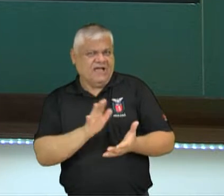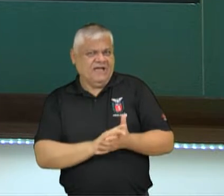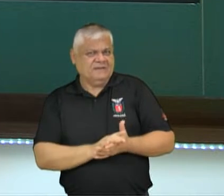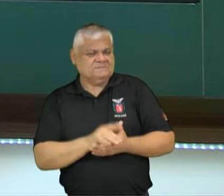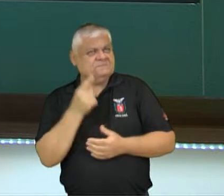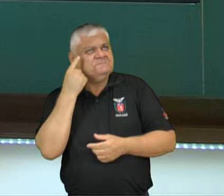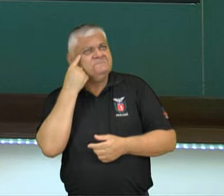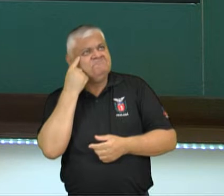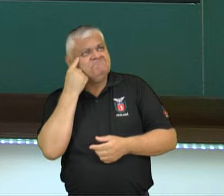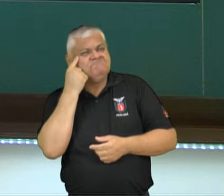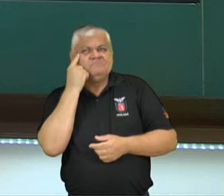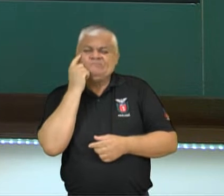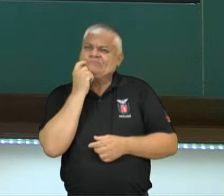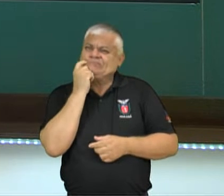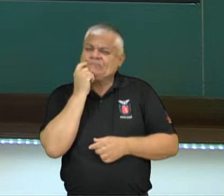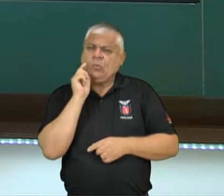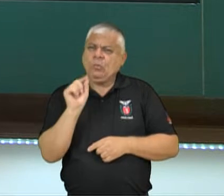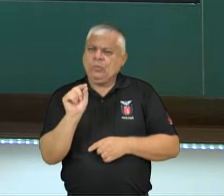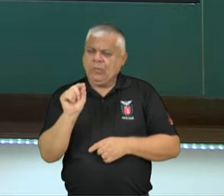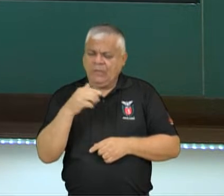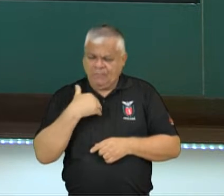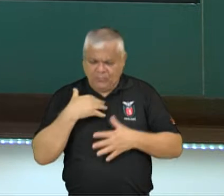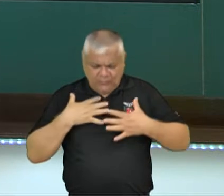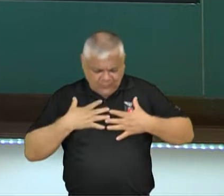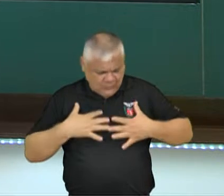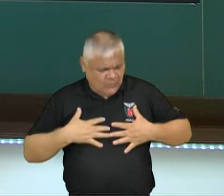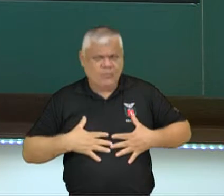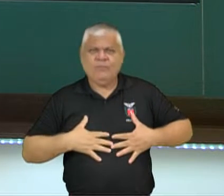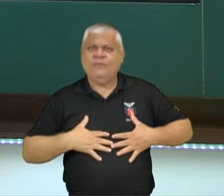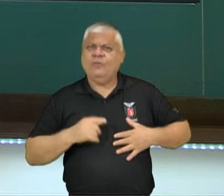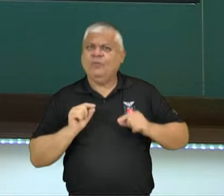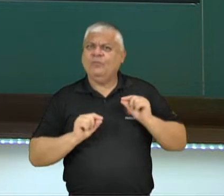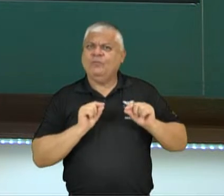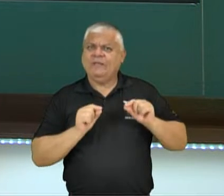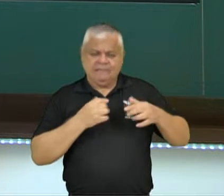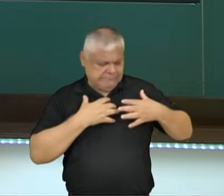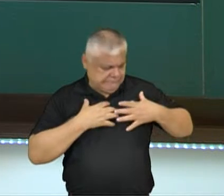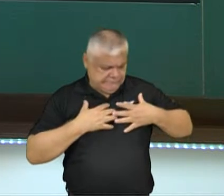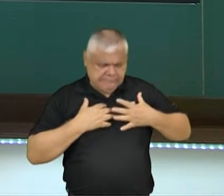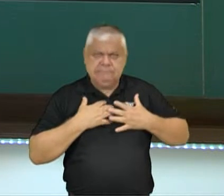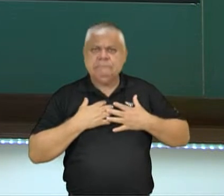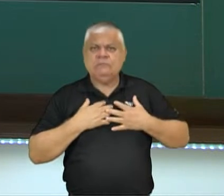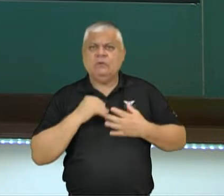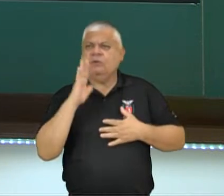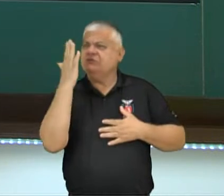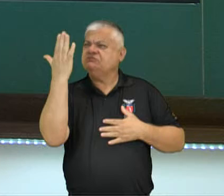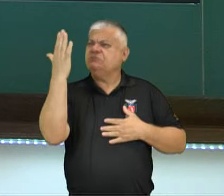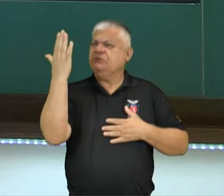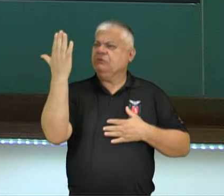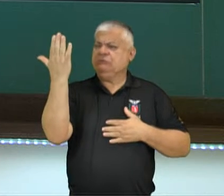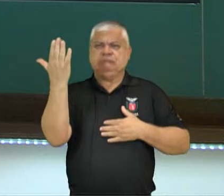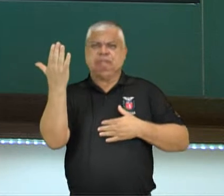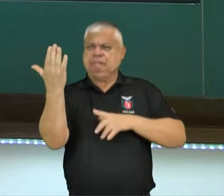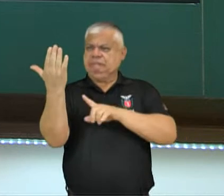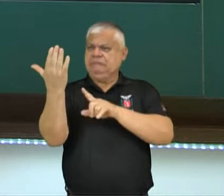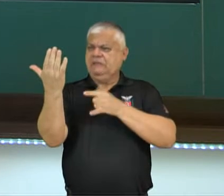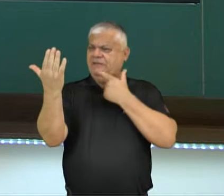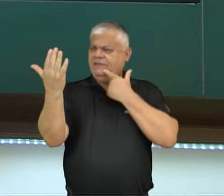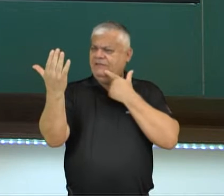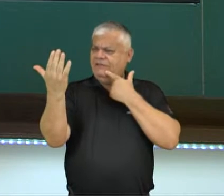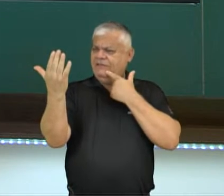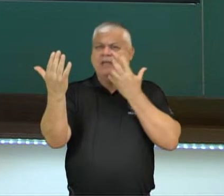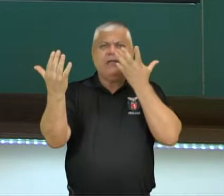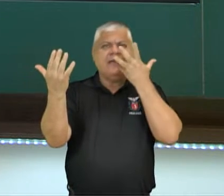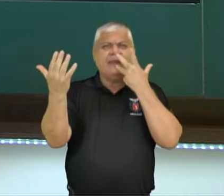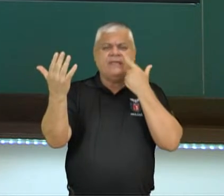dia pensado: o que está acontecendo comigo? Ou quando você se olhou no espelho, num dia você era criança, no